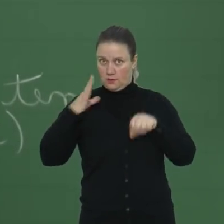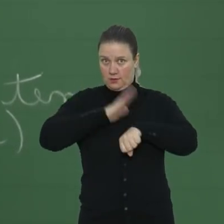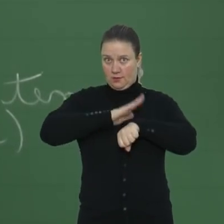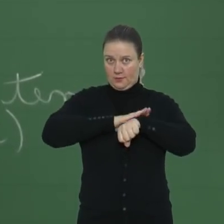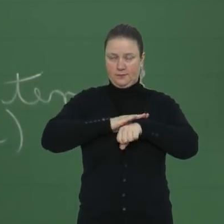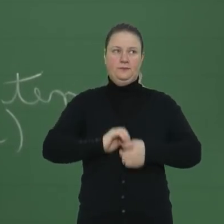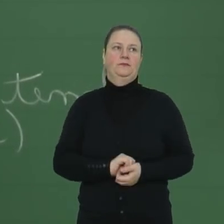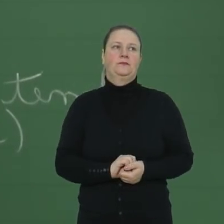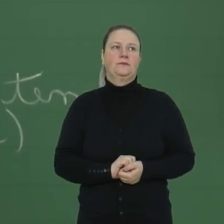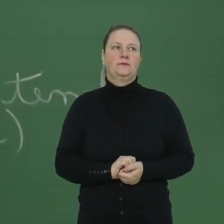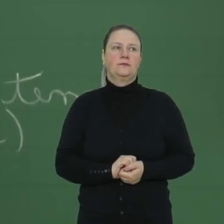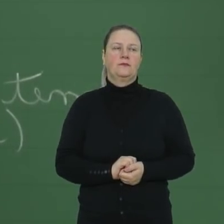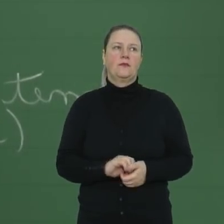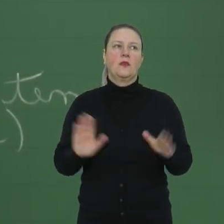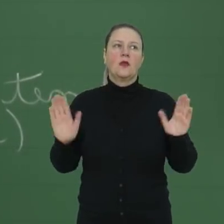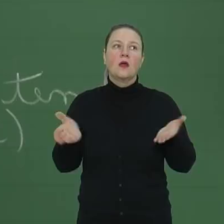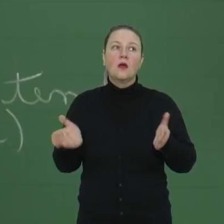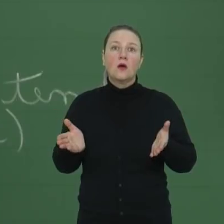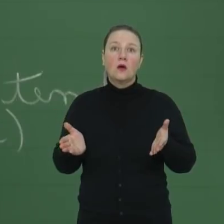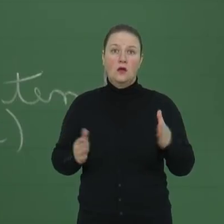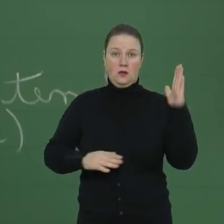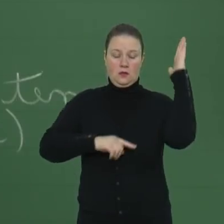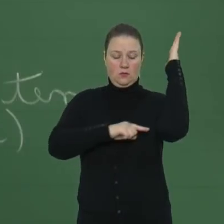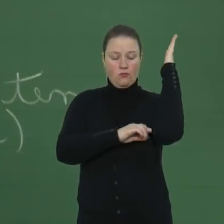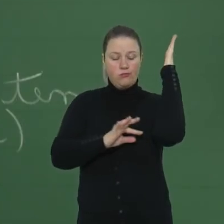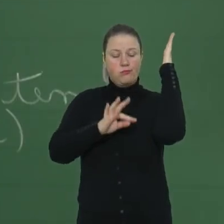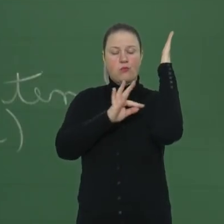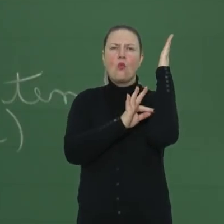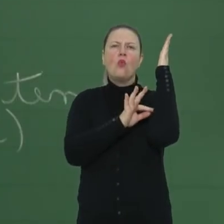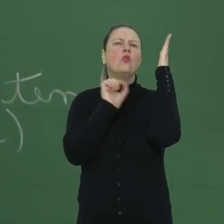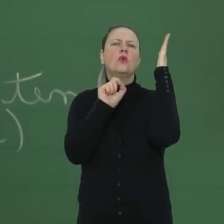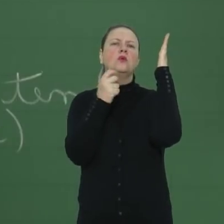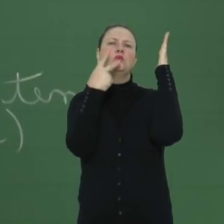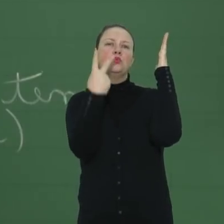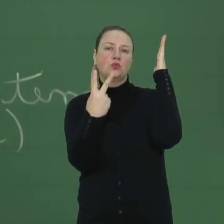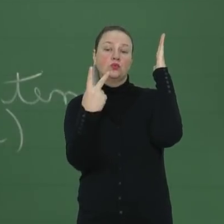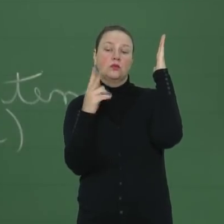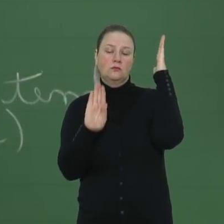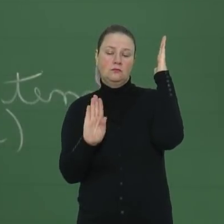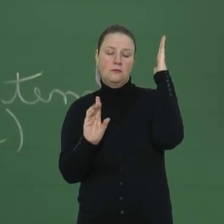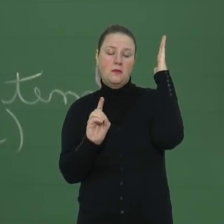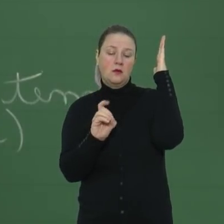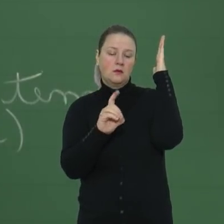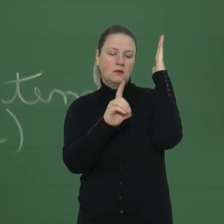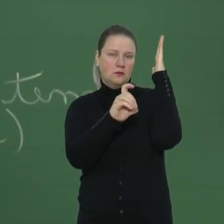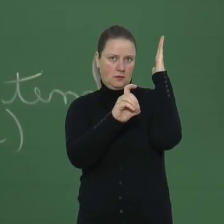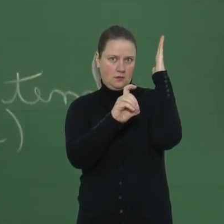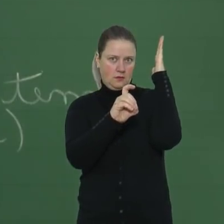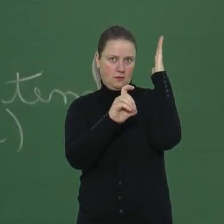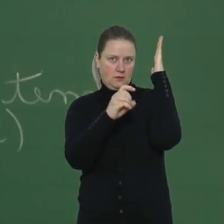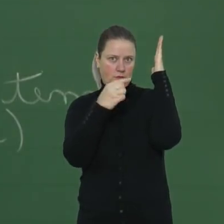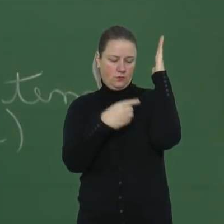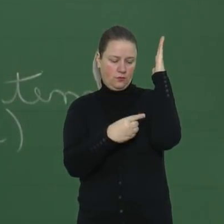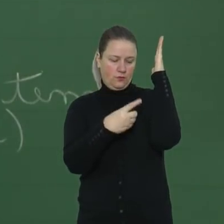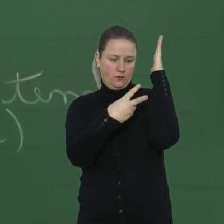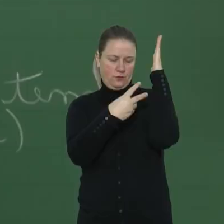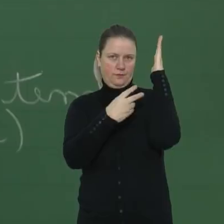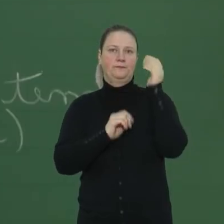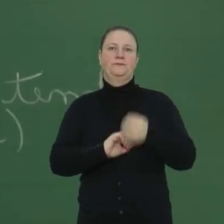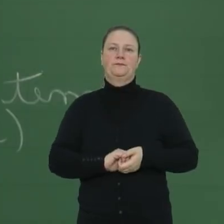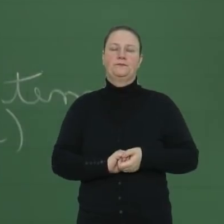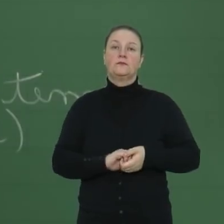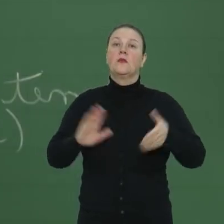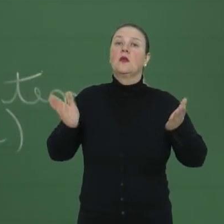quantas? Eu tinha 2. Então, está aqui, né? 2 bactérias. Então, aqui, 1, 2. No minuto